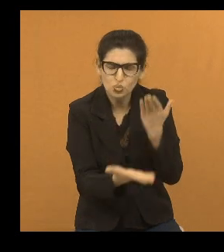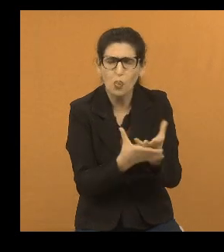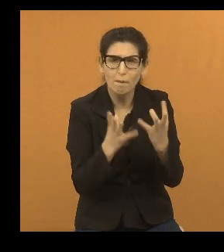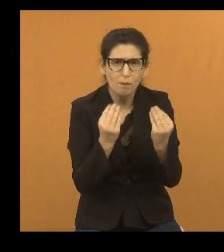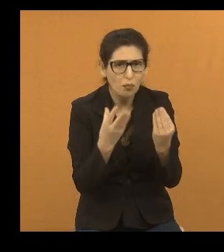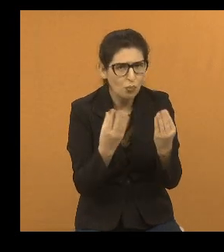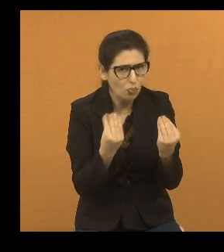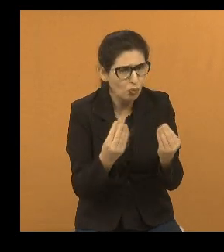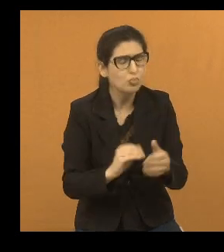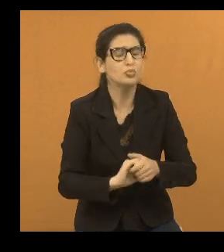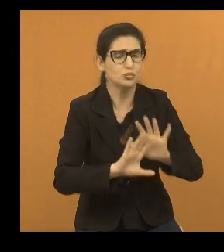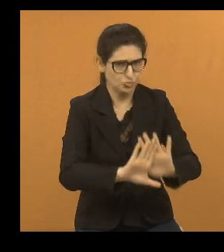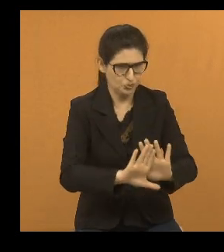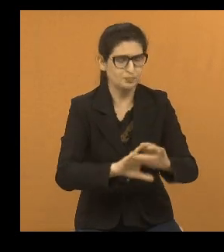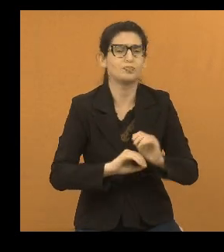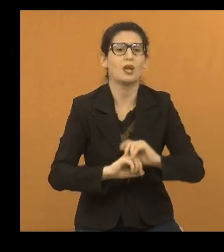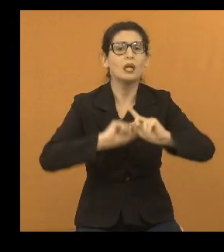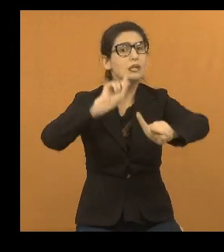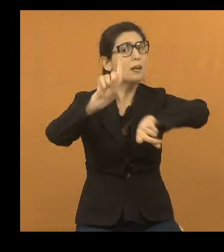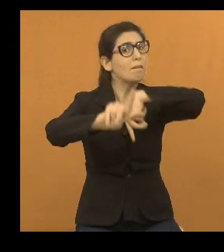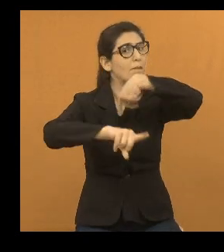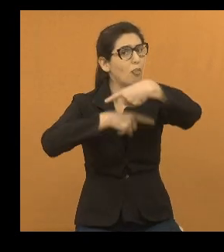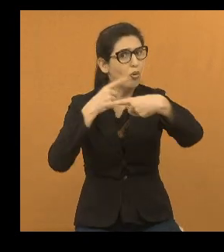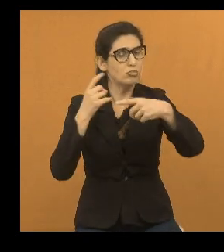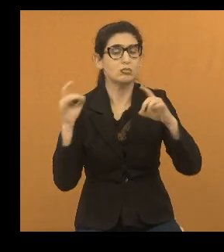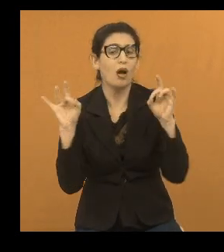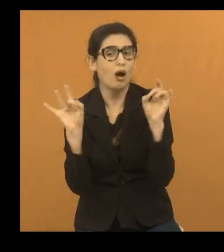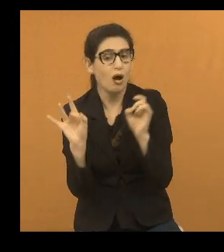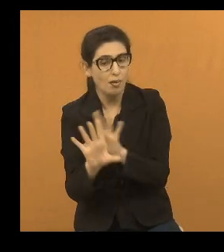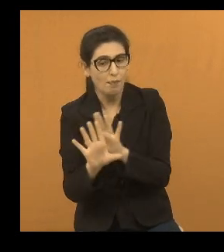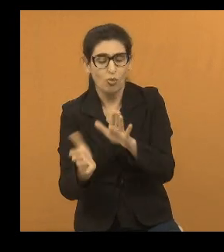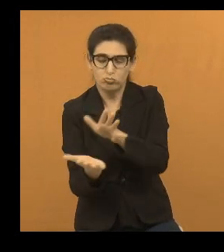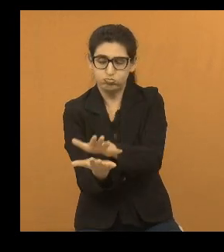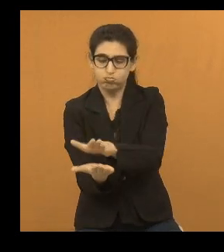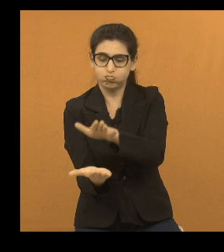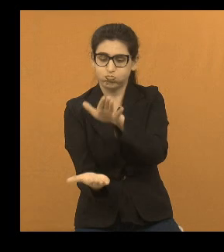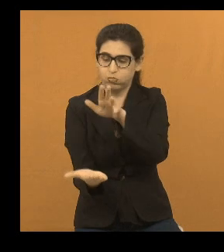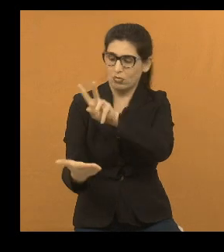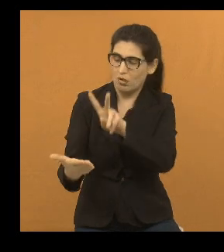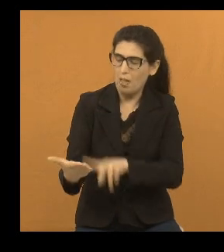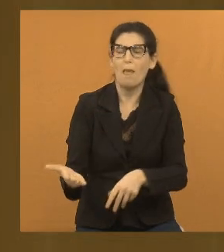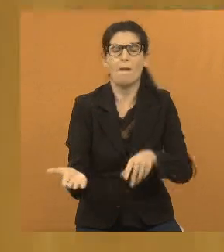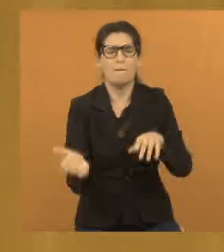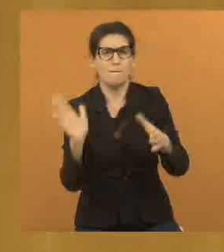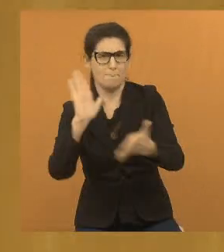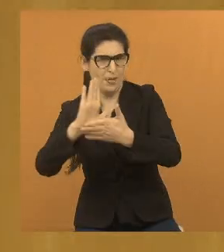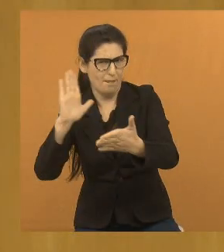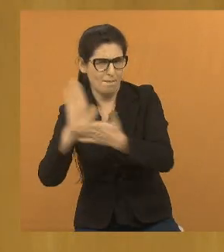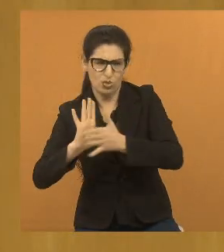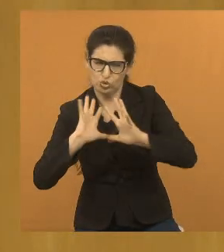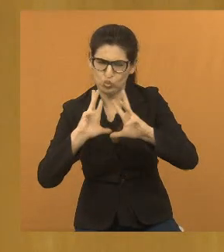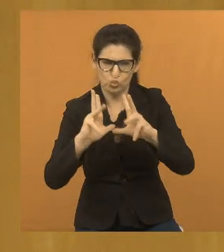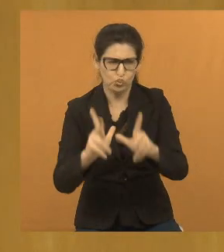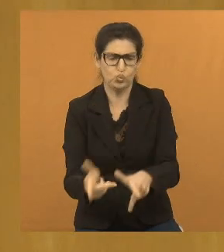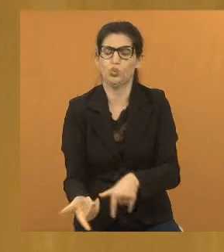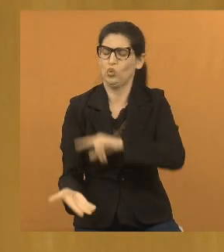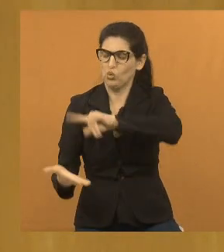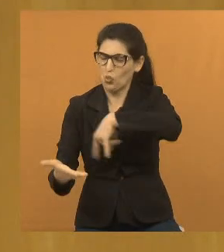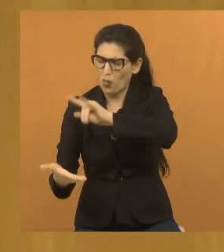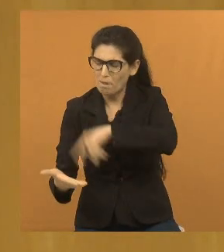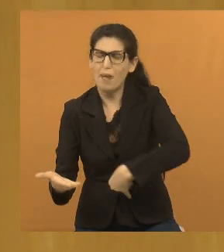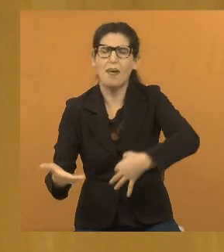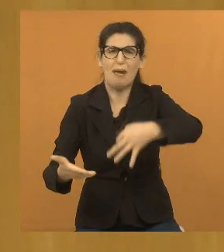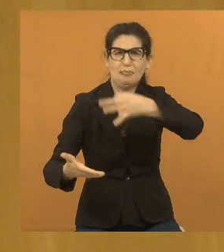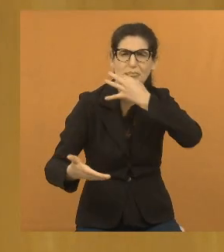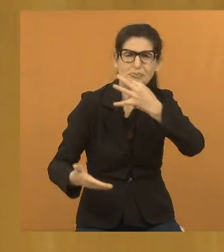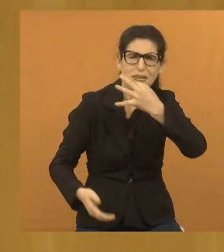fechado. Após o fechamento dessa proposta, de receber todas as sugestões de